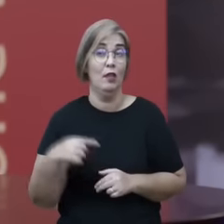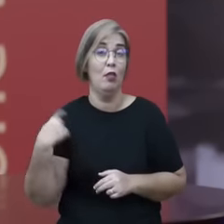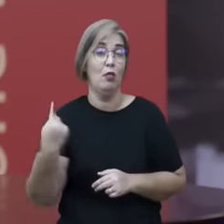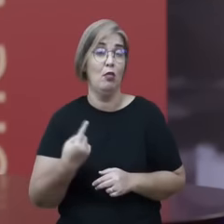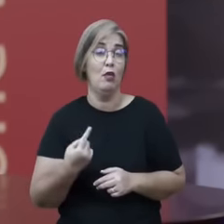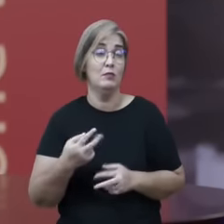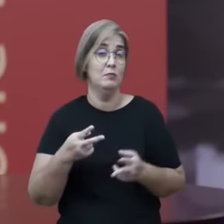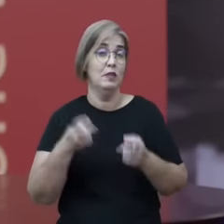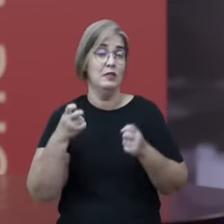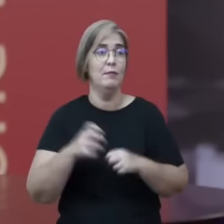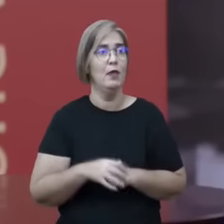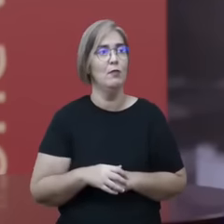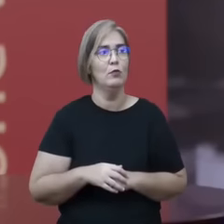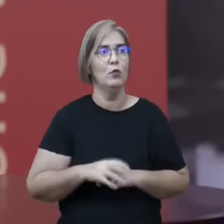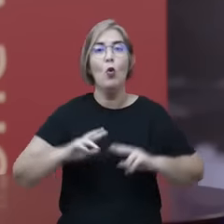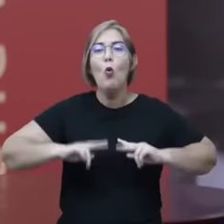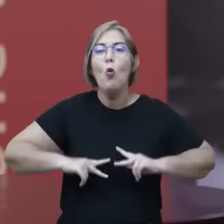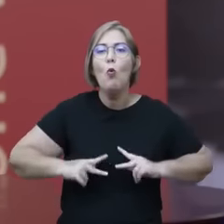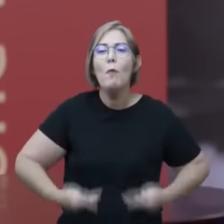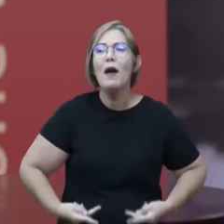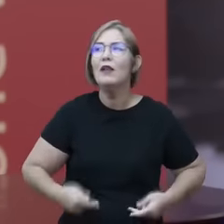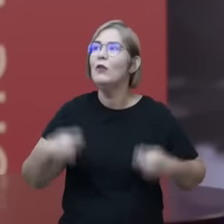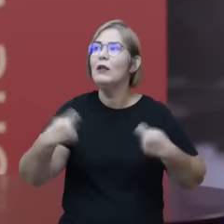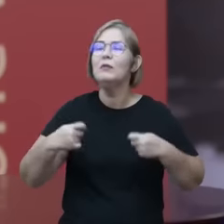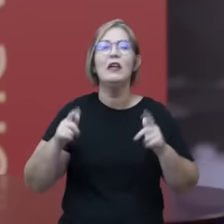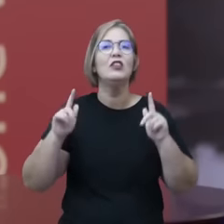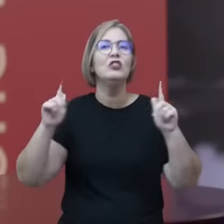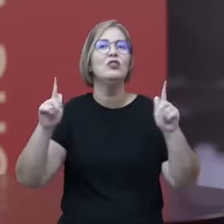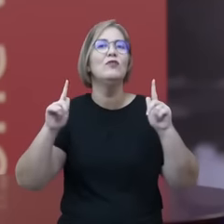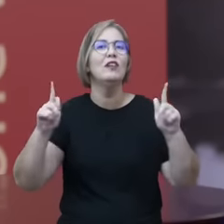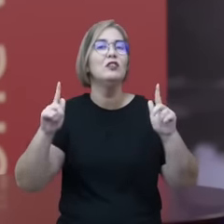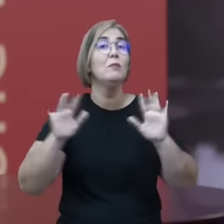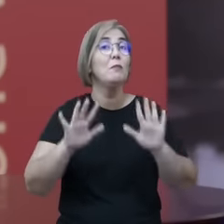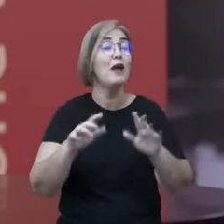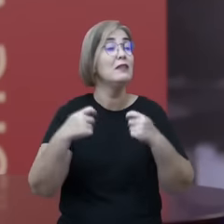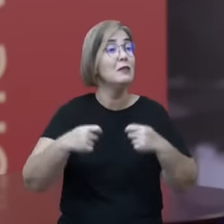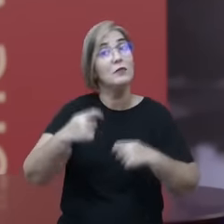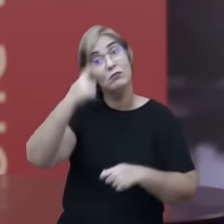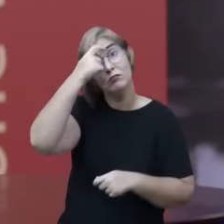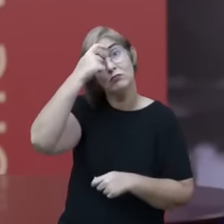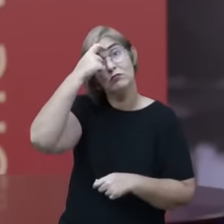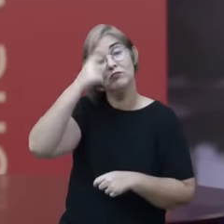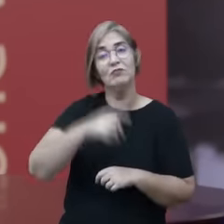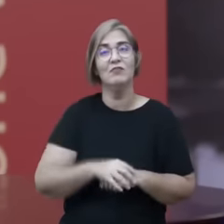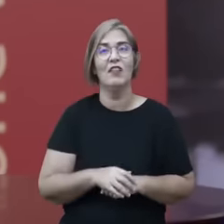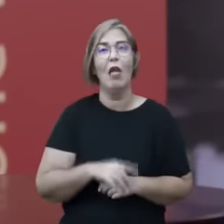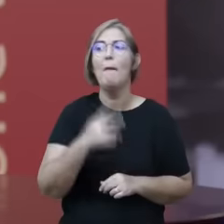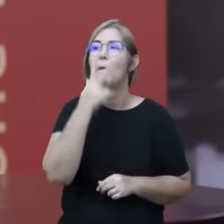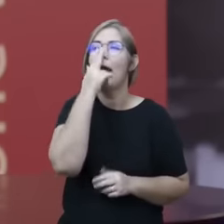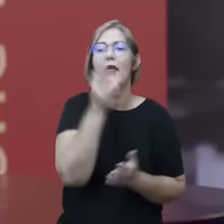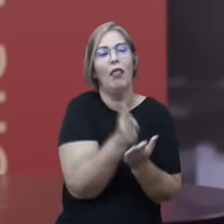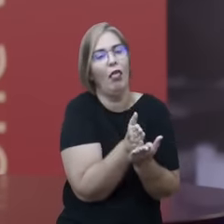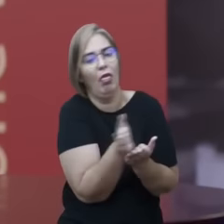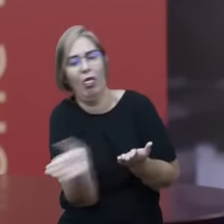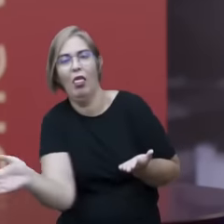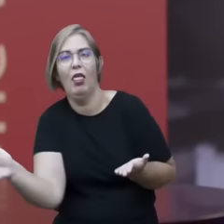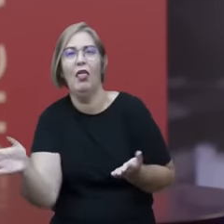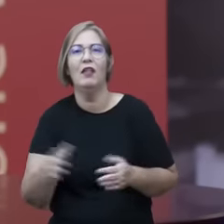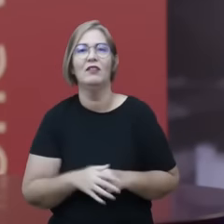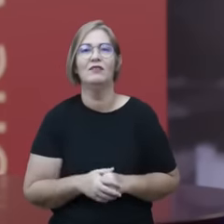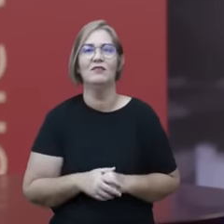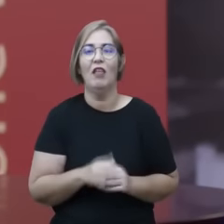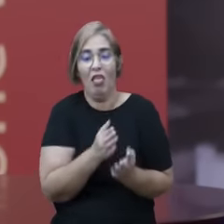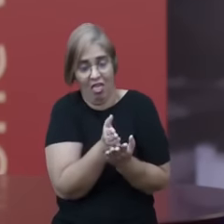diverte, ele se desvia da sua condição, não é? Ele se desvia da sua condição. E isso é a existência